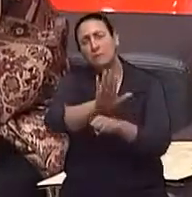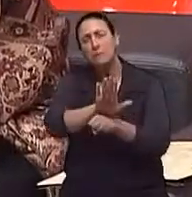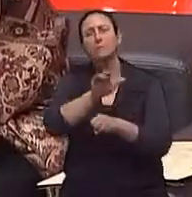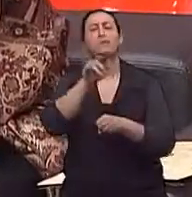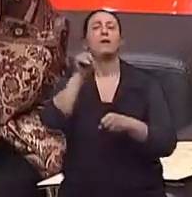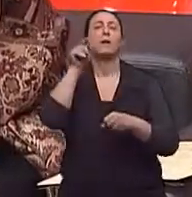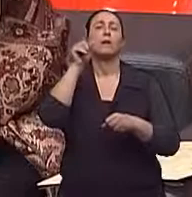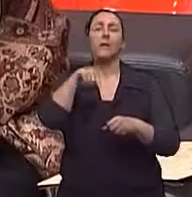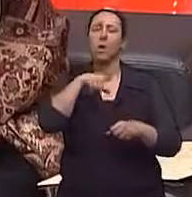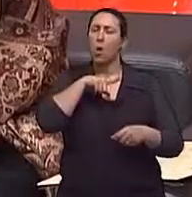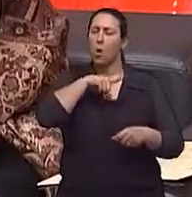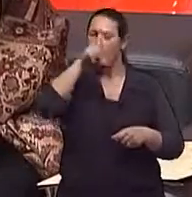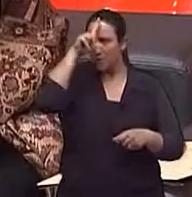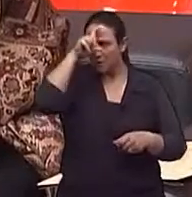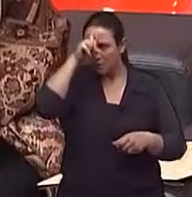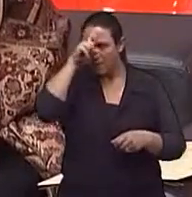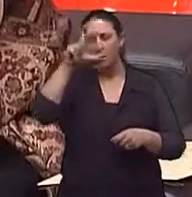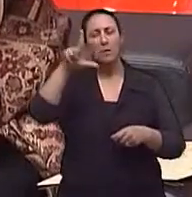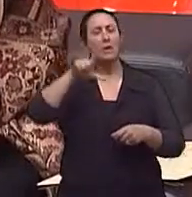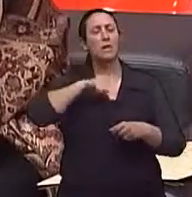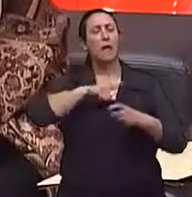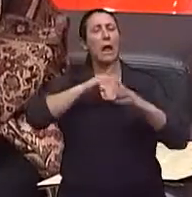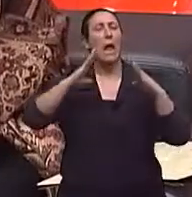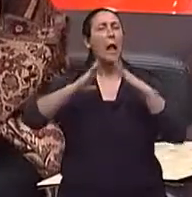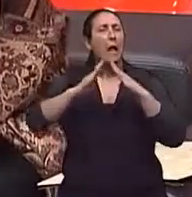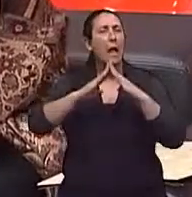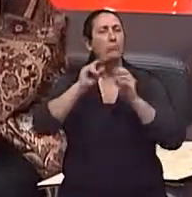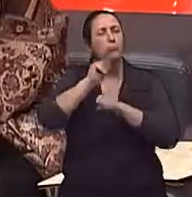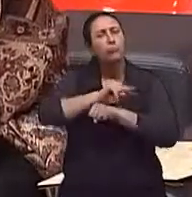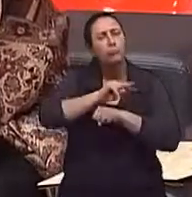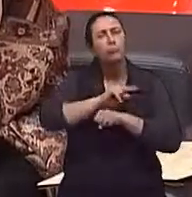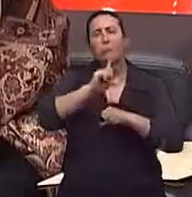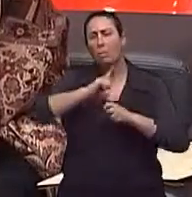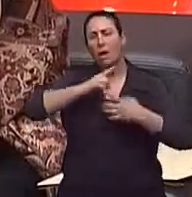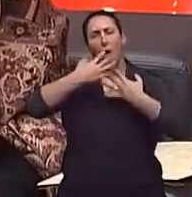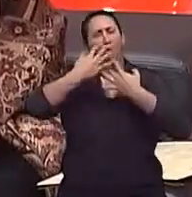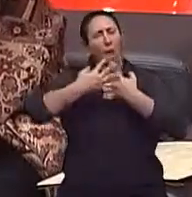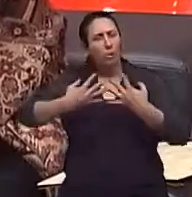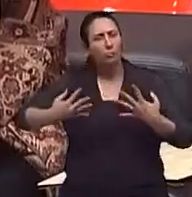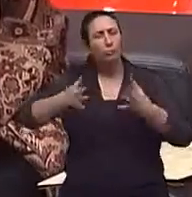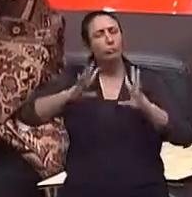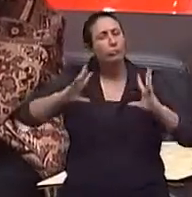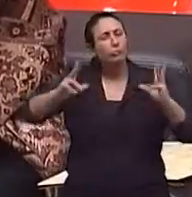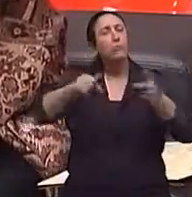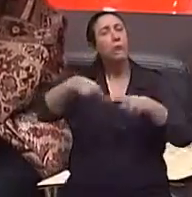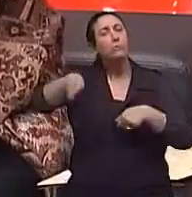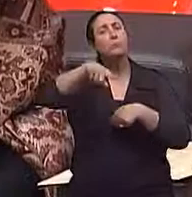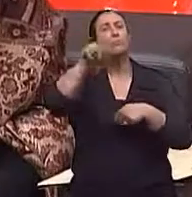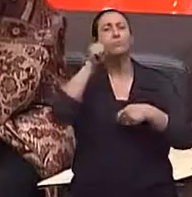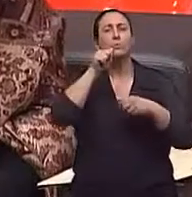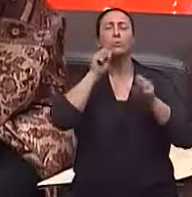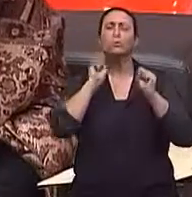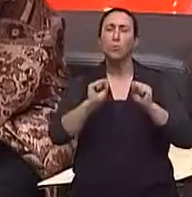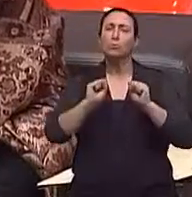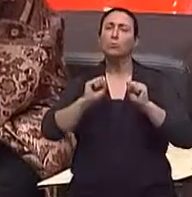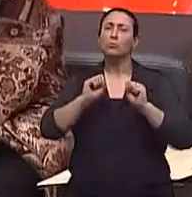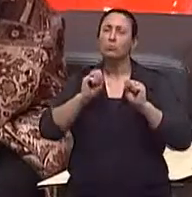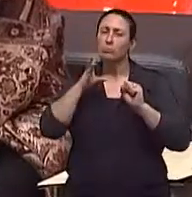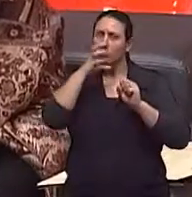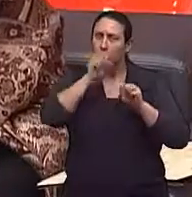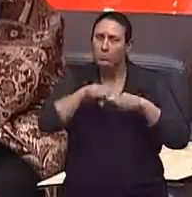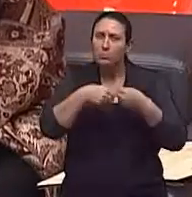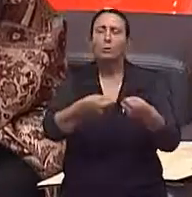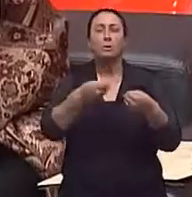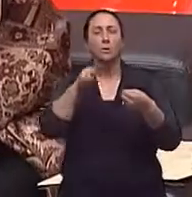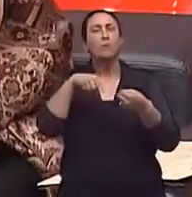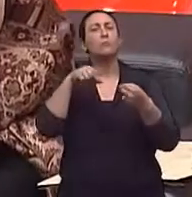tem os hospitais têm uma casa abrigo então é toda uma rede articulada que faz com que as mulheres possam realmente se manter fora da